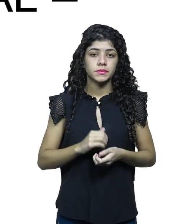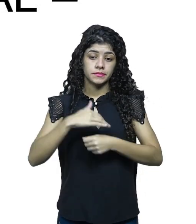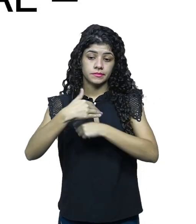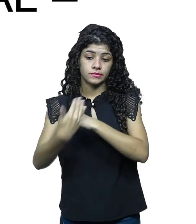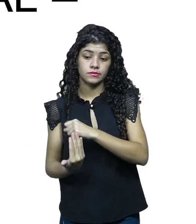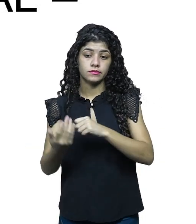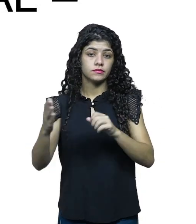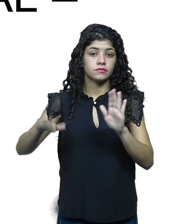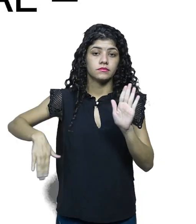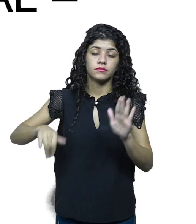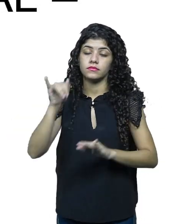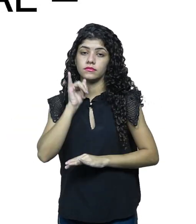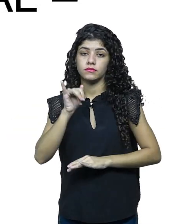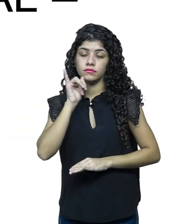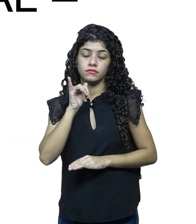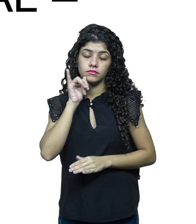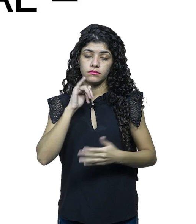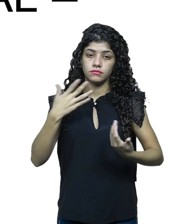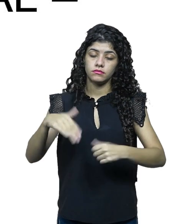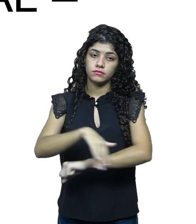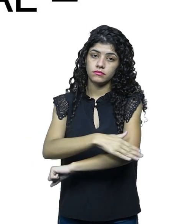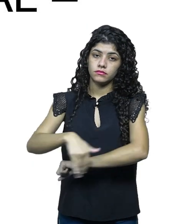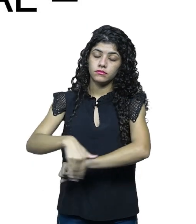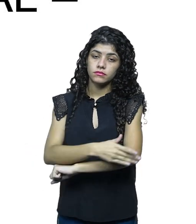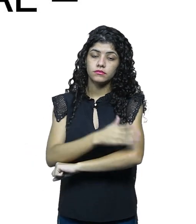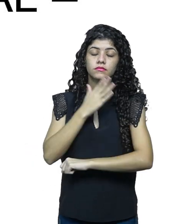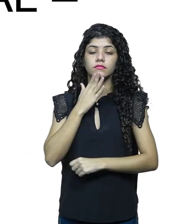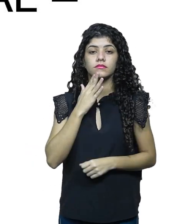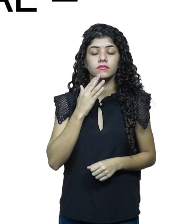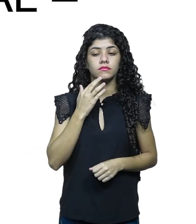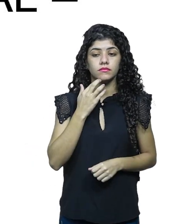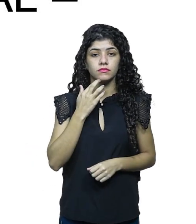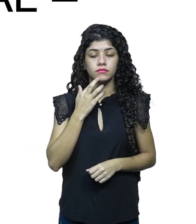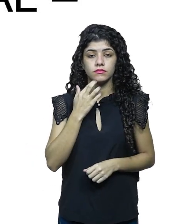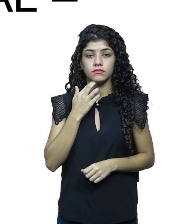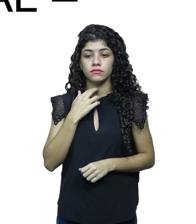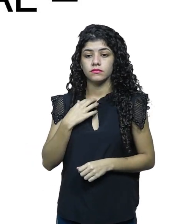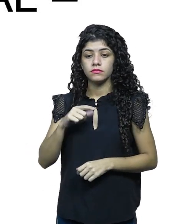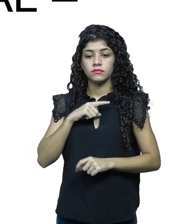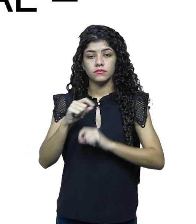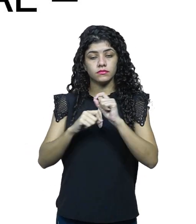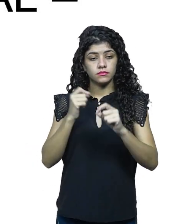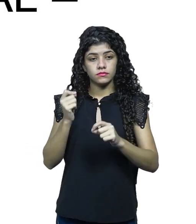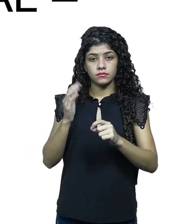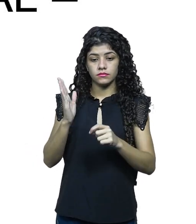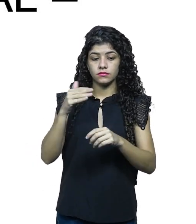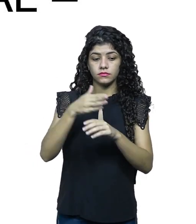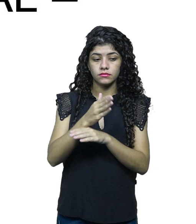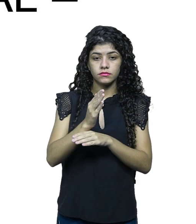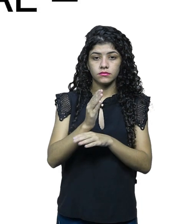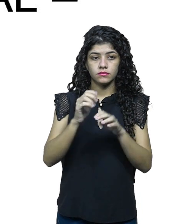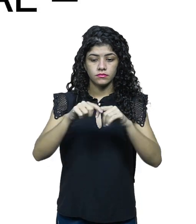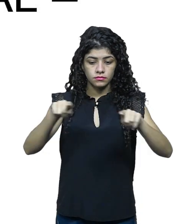cena é externa, digamos, uma praia, uma avenida, uma rua, se ela for feita dentro de um